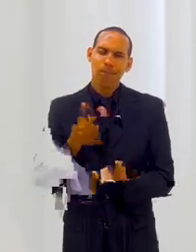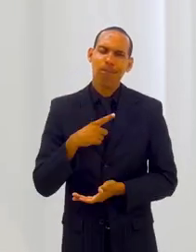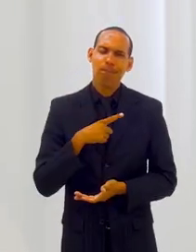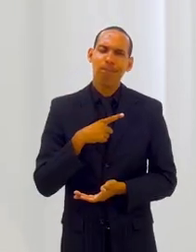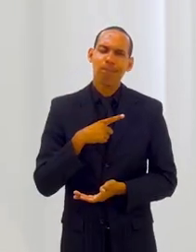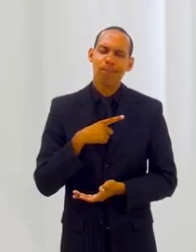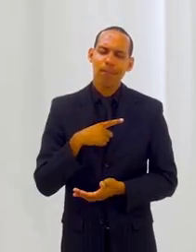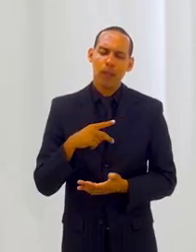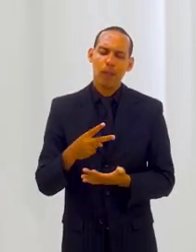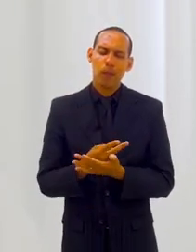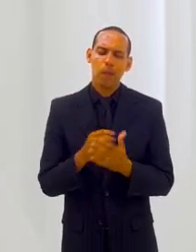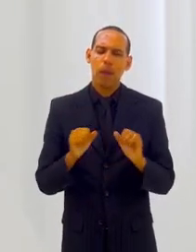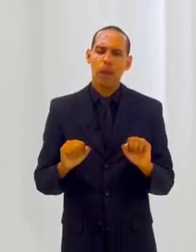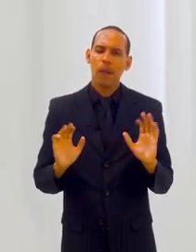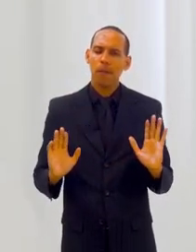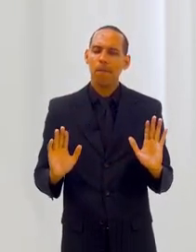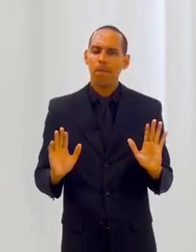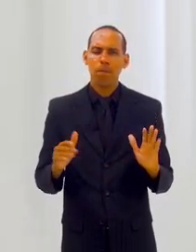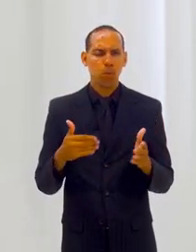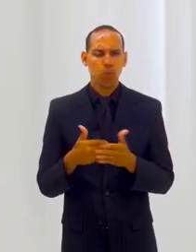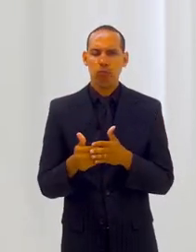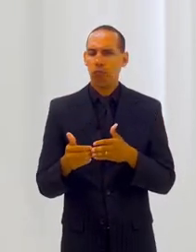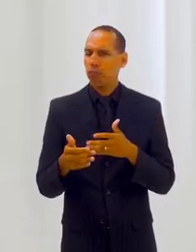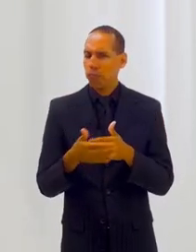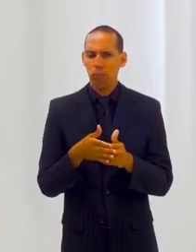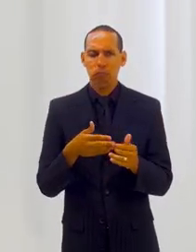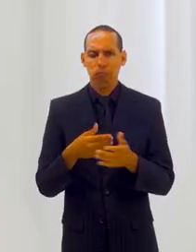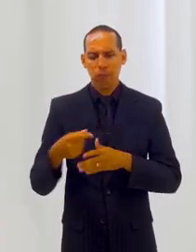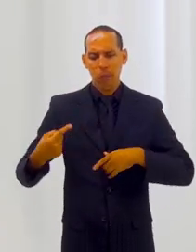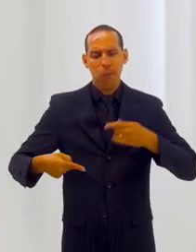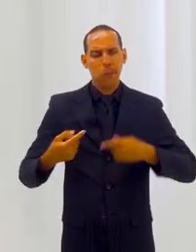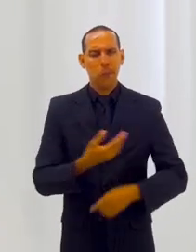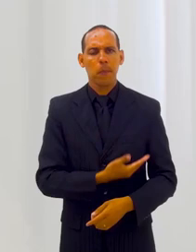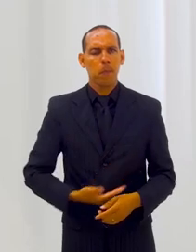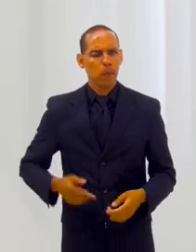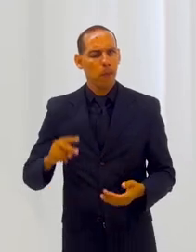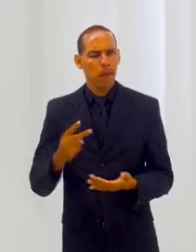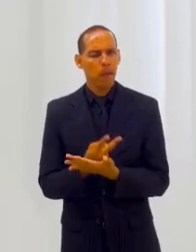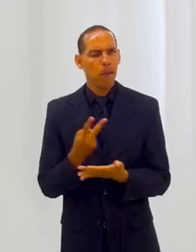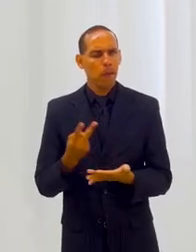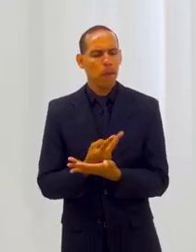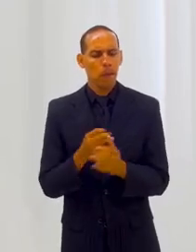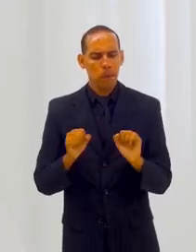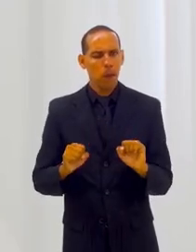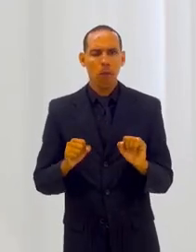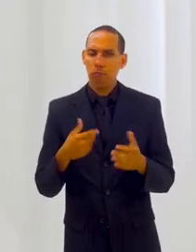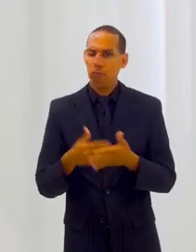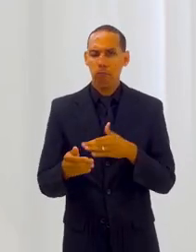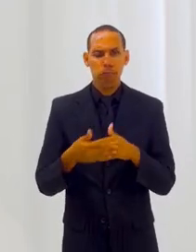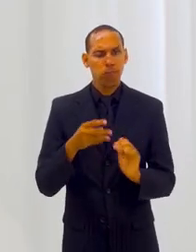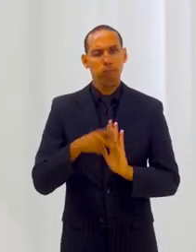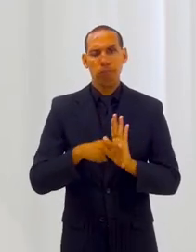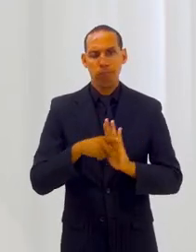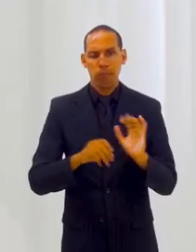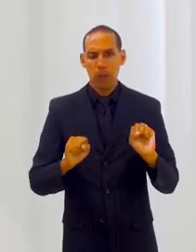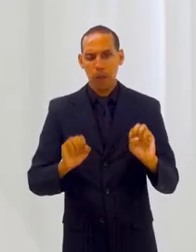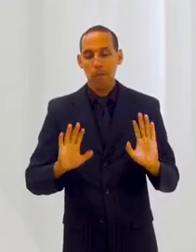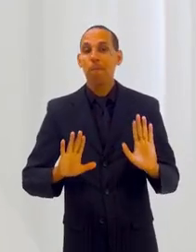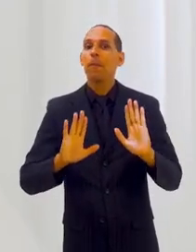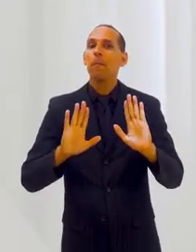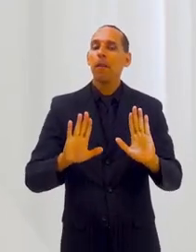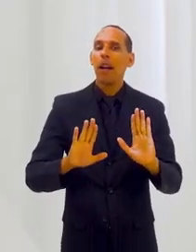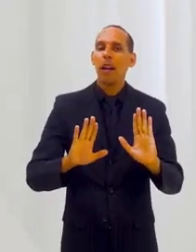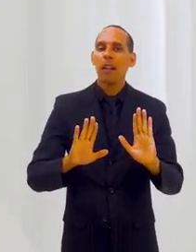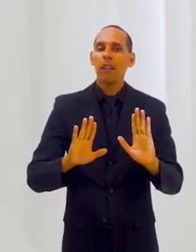sempre considerável em qualquer política pública ou qualquer projeto, né?